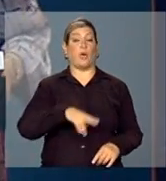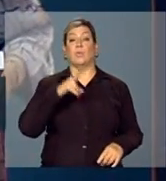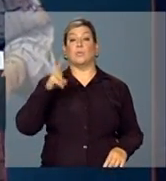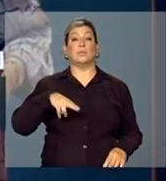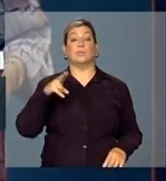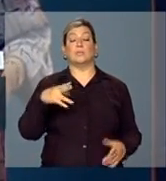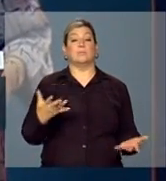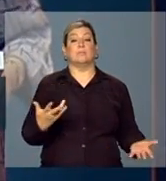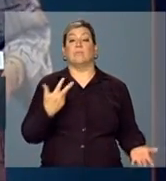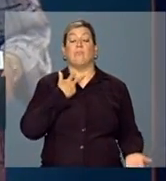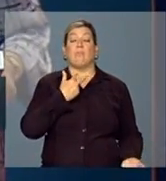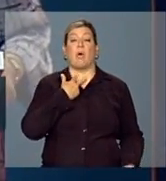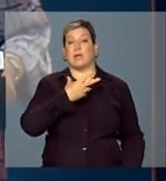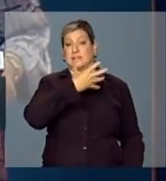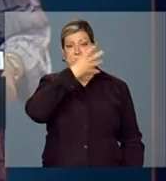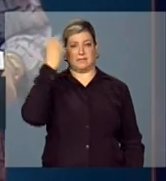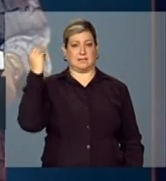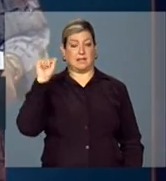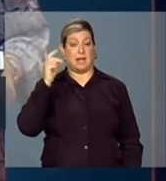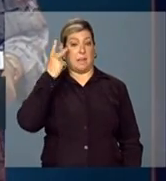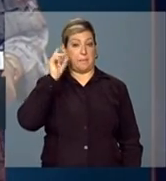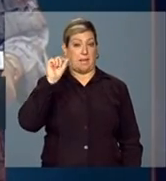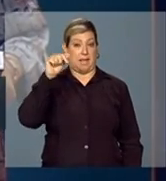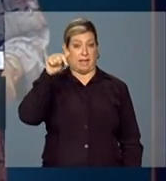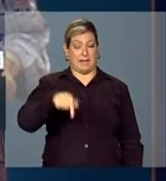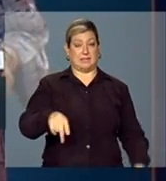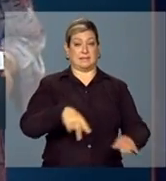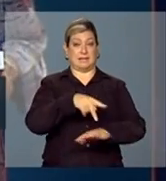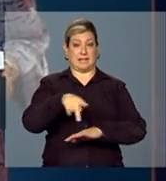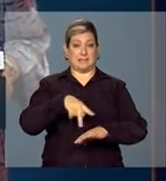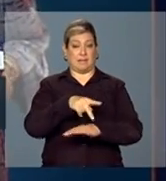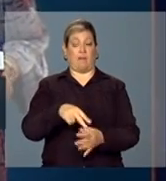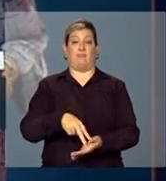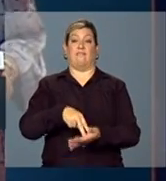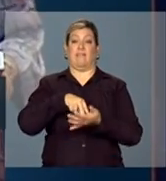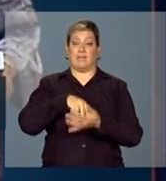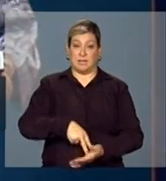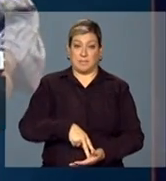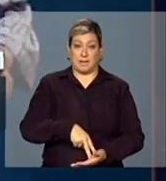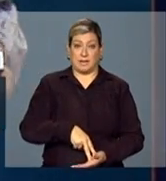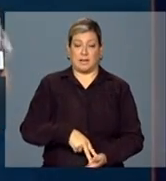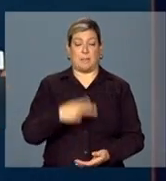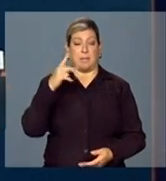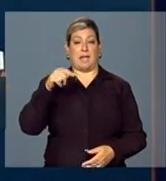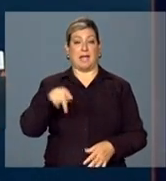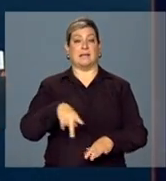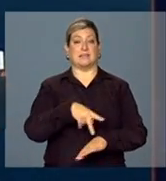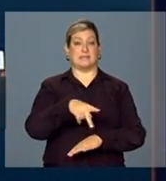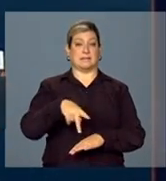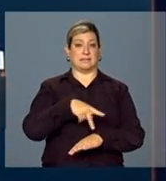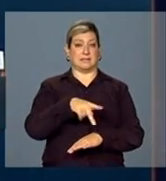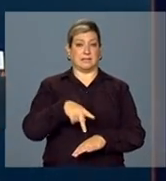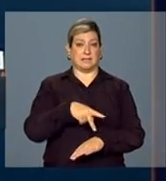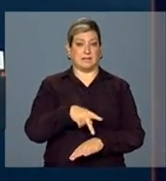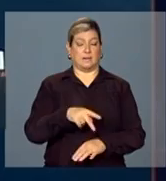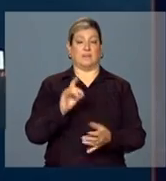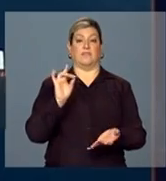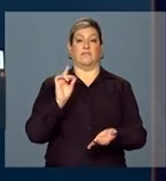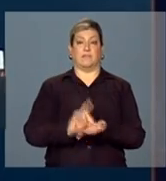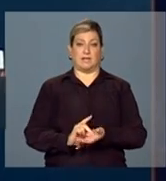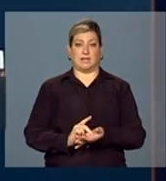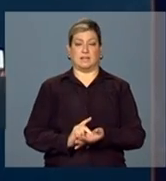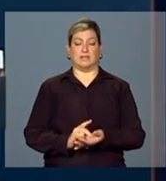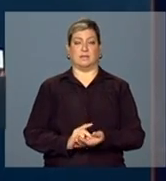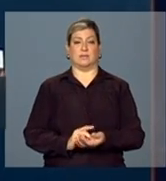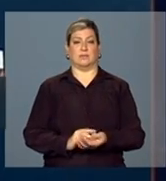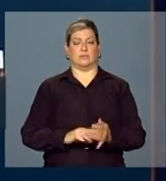podemos esquecer que, para essa nação se afirmar, para essa nação ser de fato